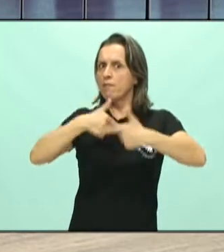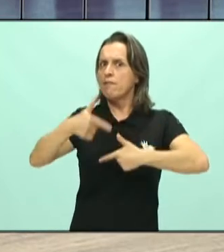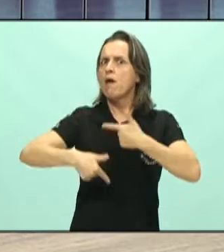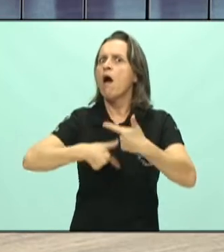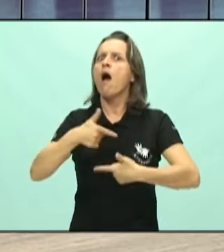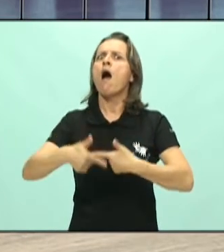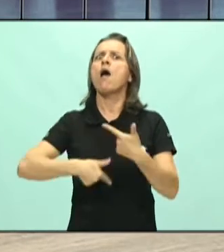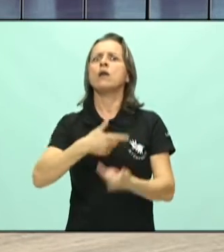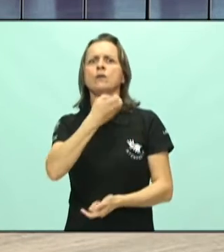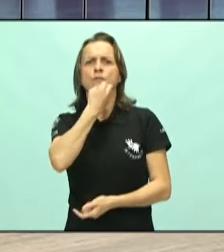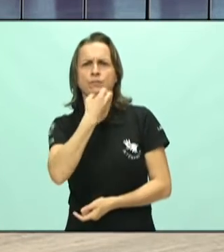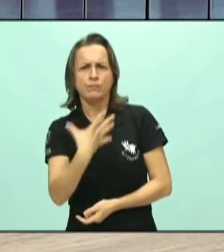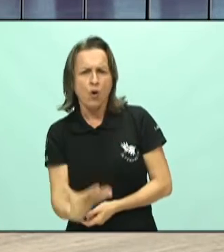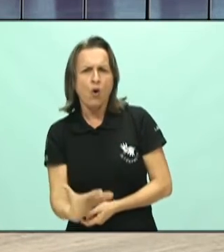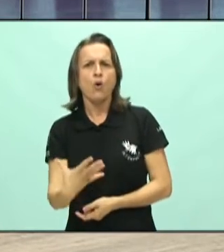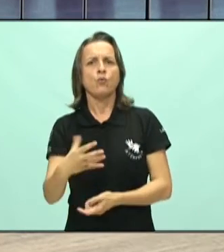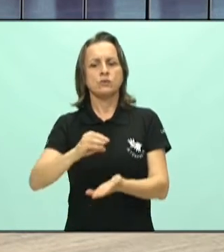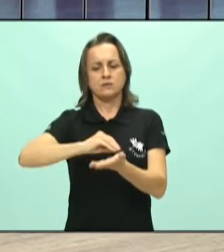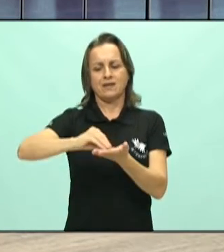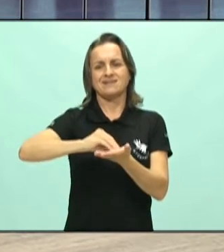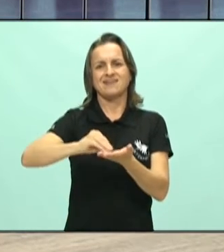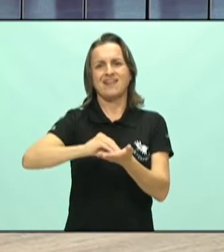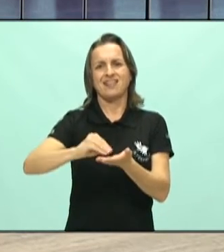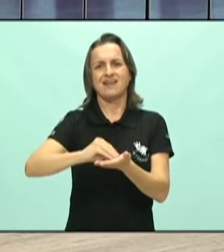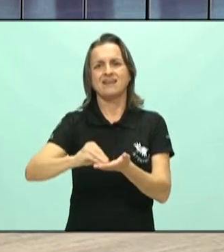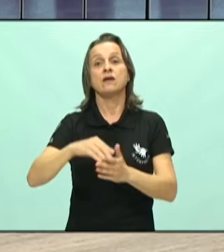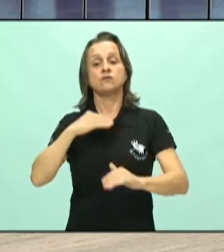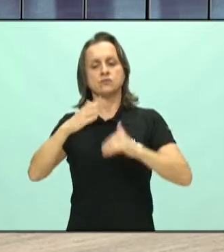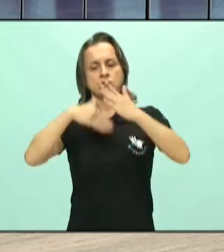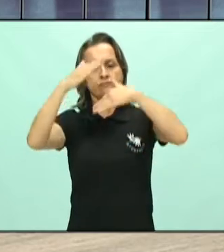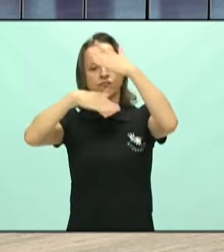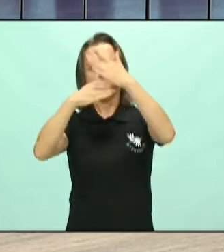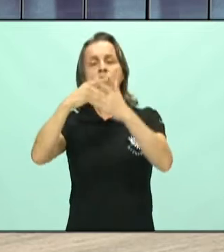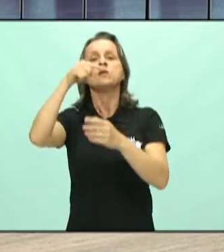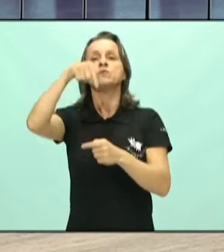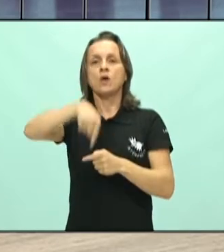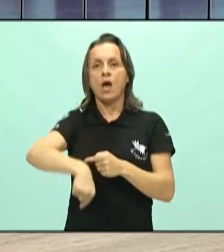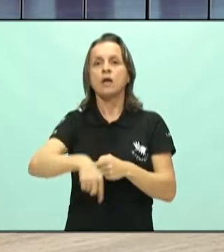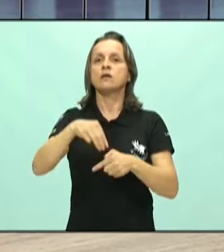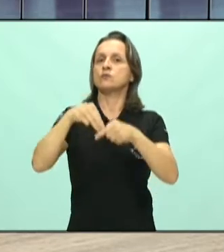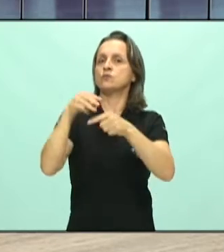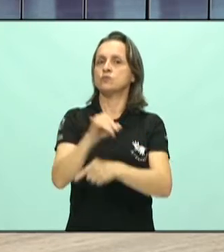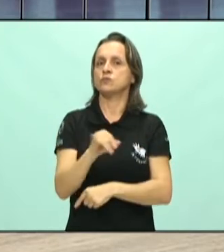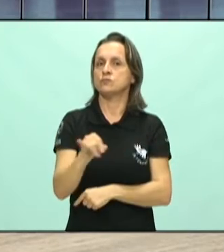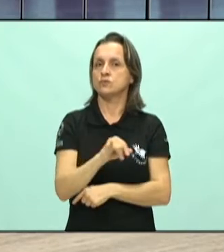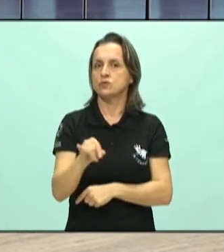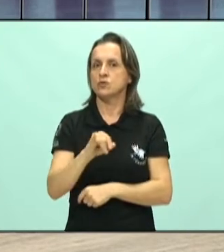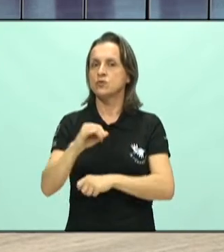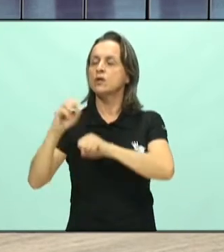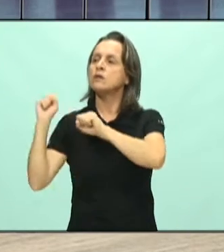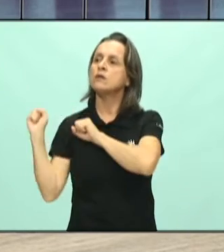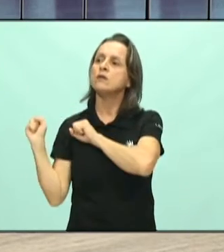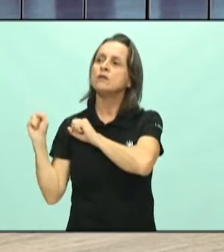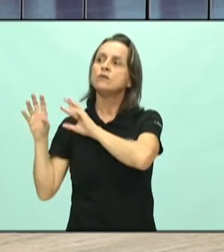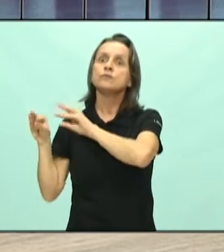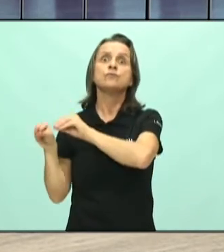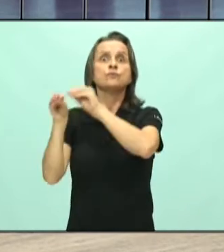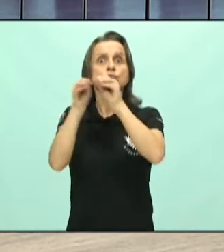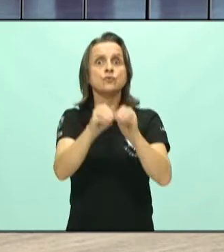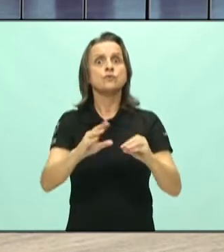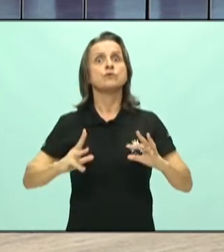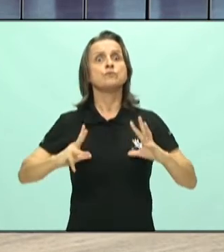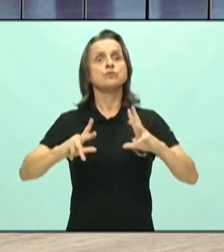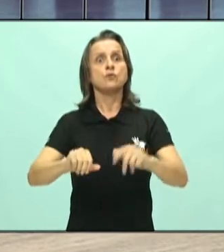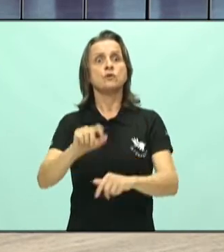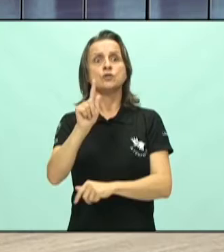da Secretaria de Desenvolvimento aqui do município, trouxemos as operações, todas as operações da GM para cá, né?